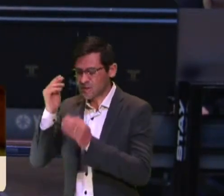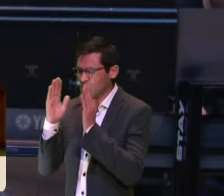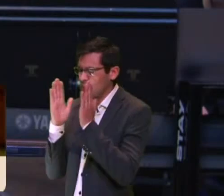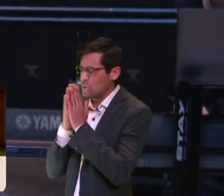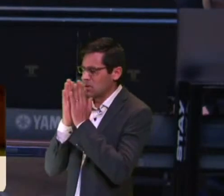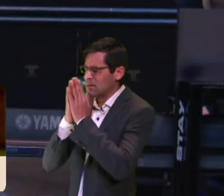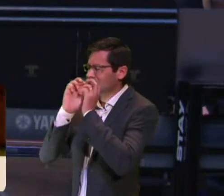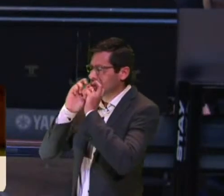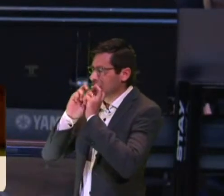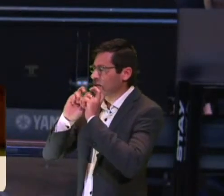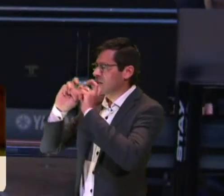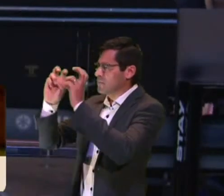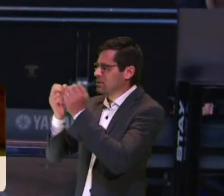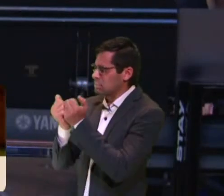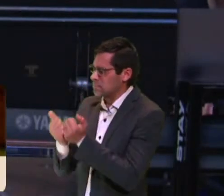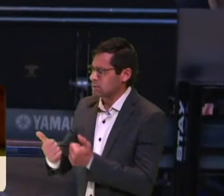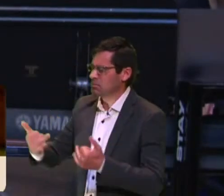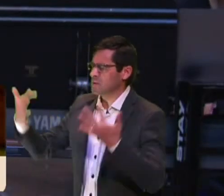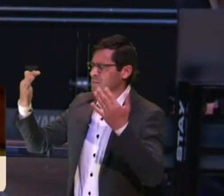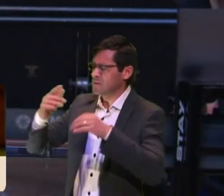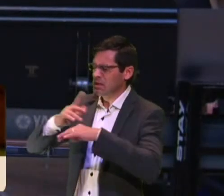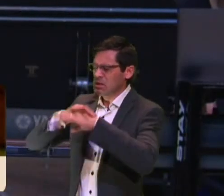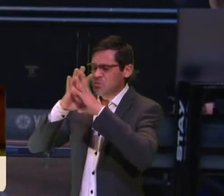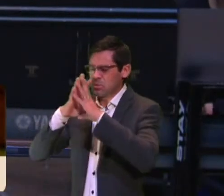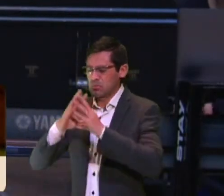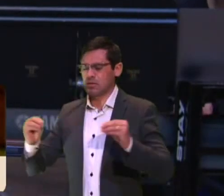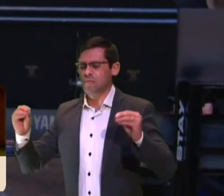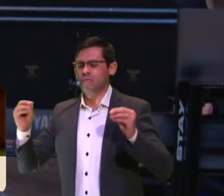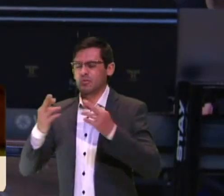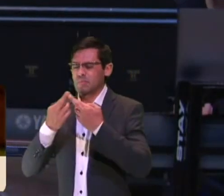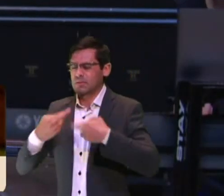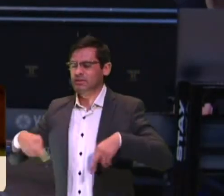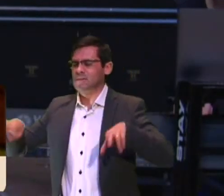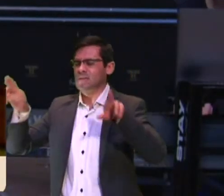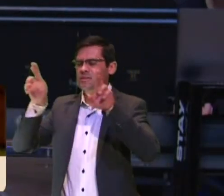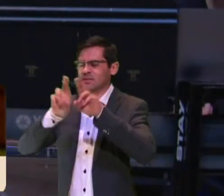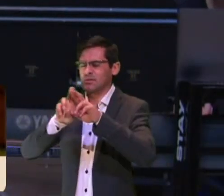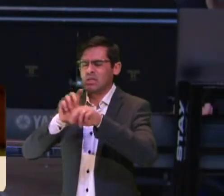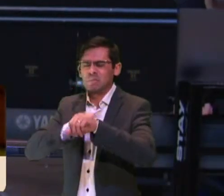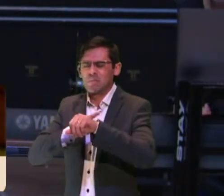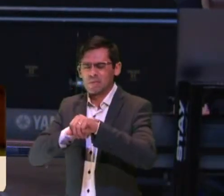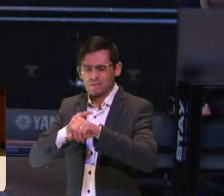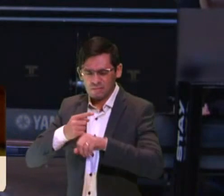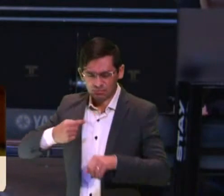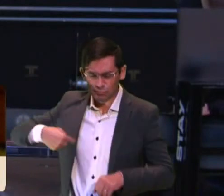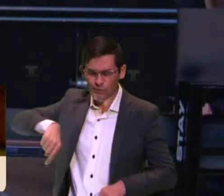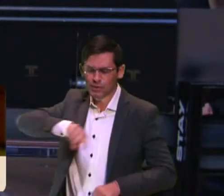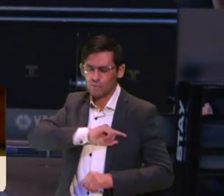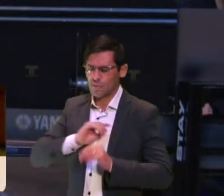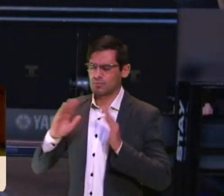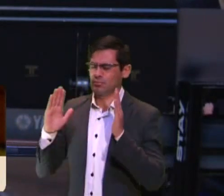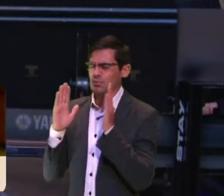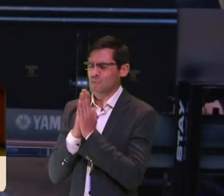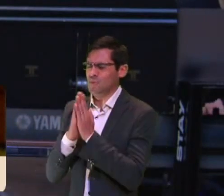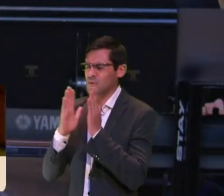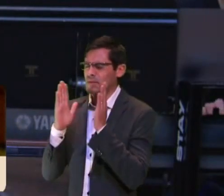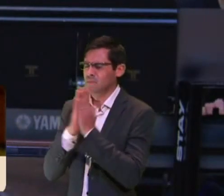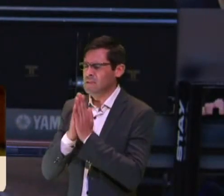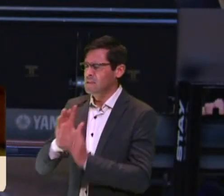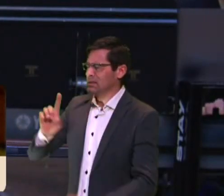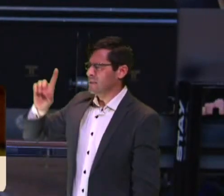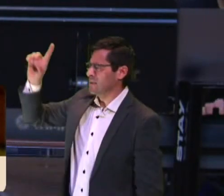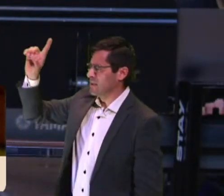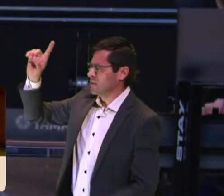por uma cura, por um renovo de Deus. Pai, enquanto nós oramos agora, que o Senhor possa